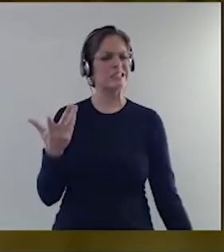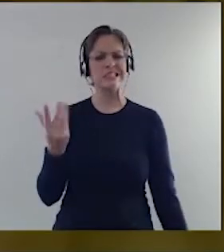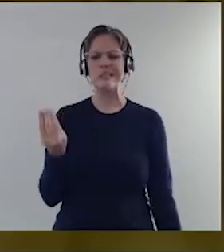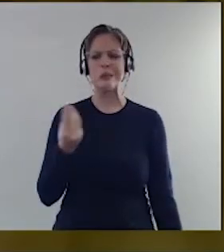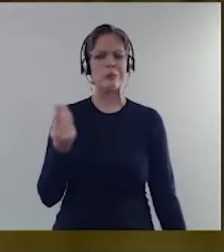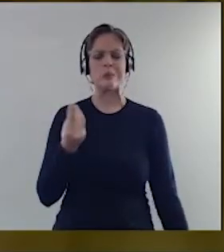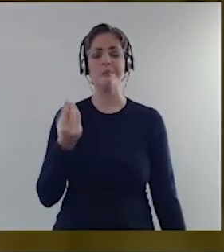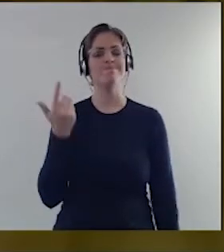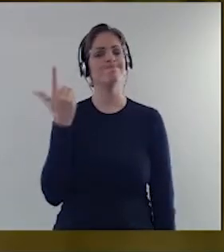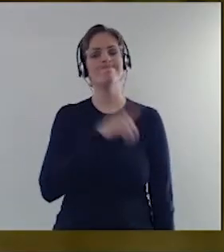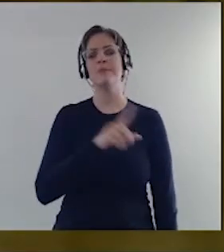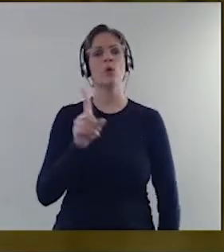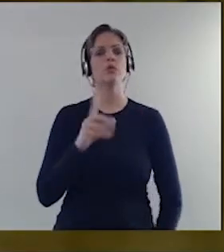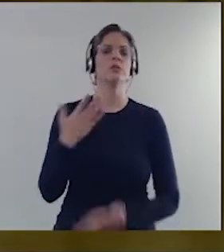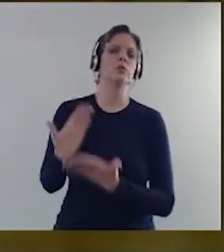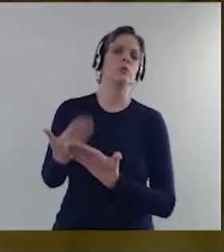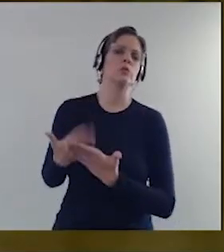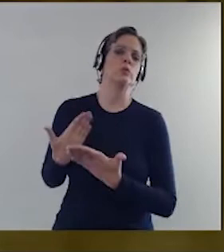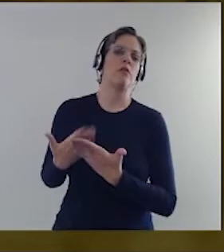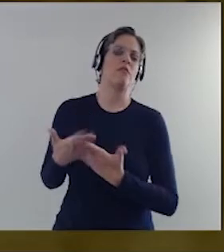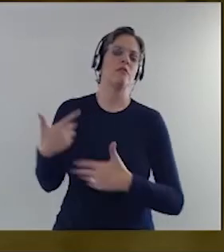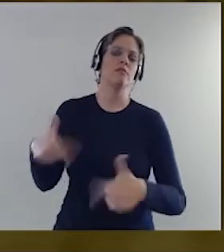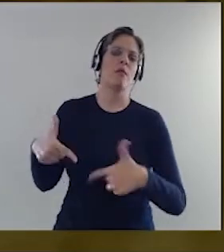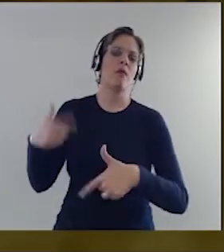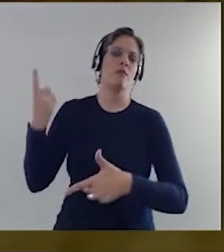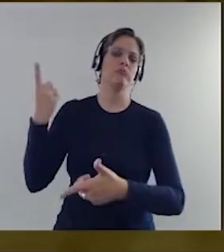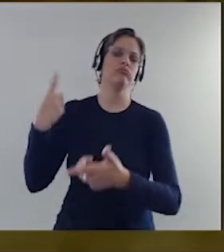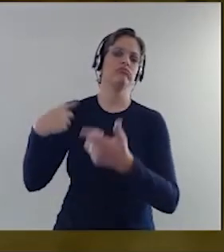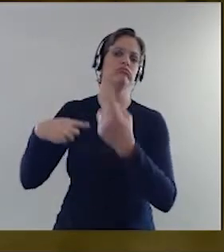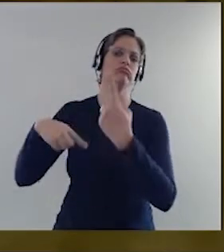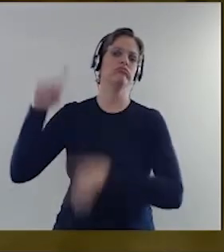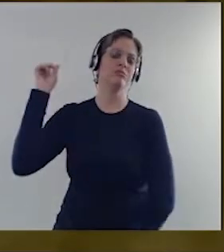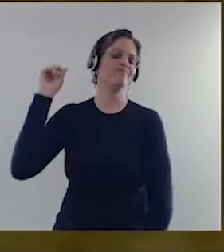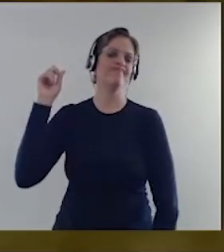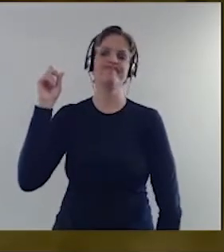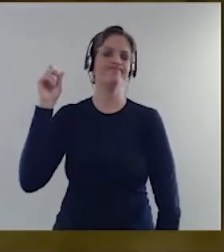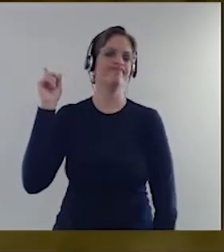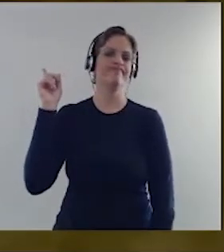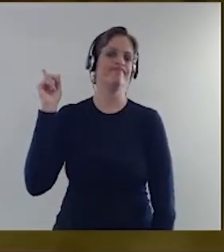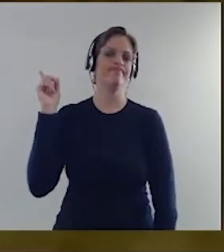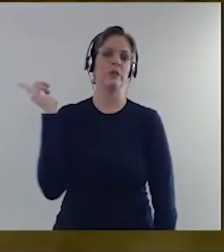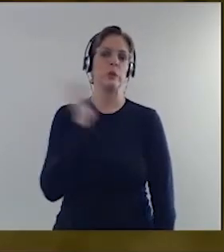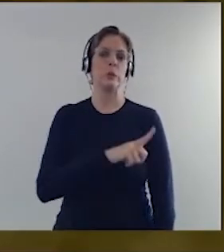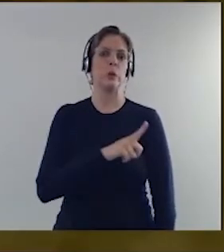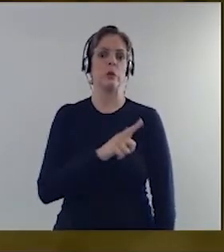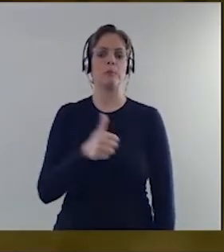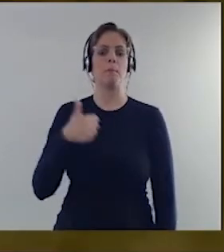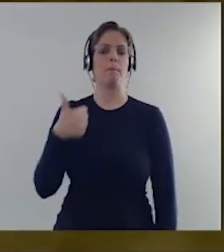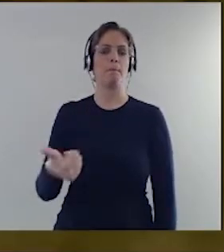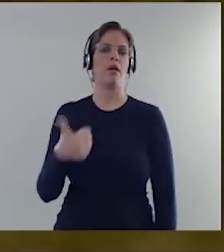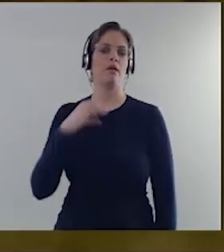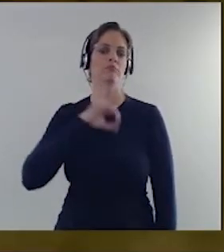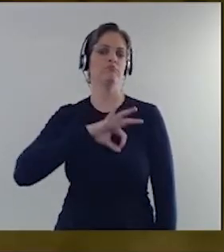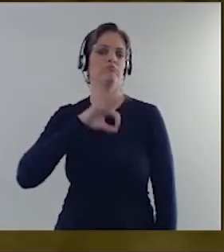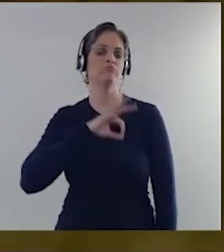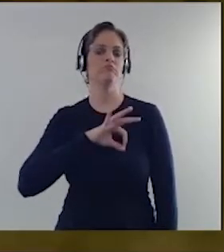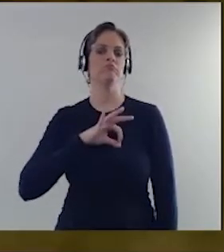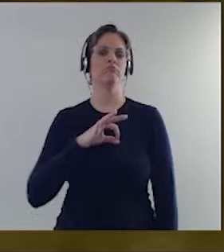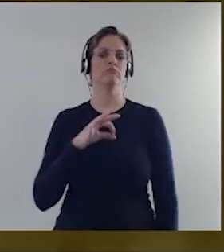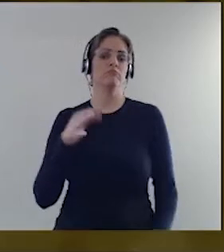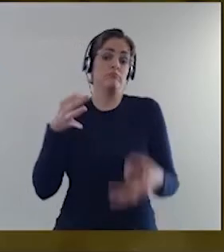de poder se dedicar aos estudos e às atividades profissionais, que lhe garantisse rendimentos